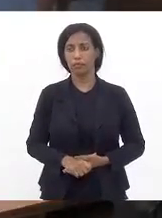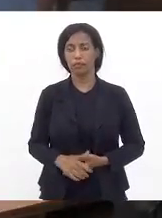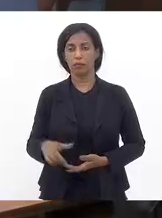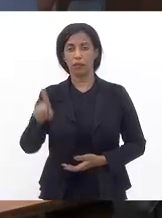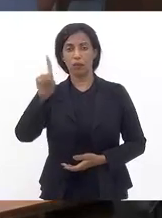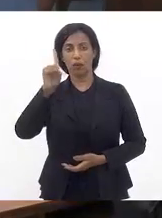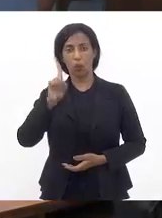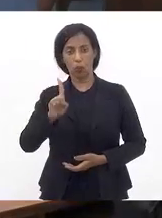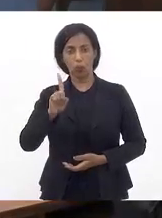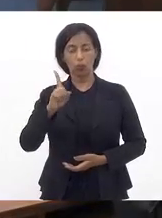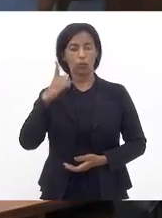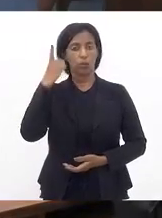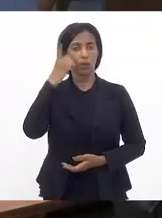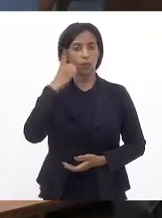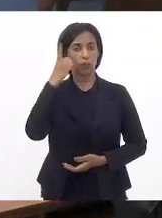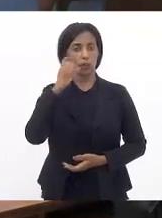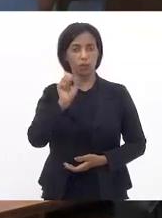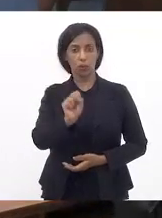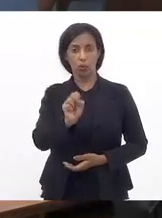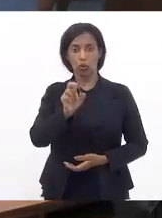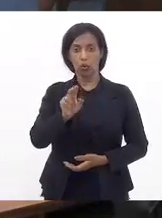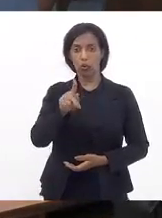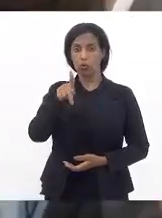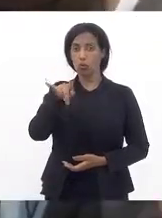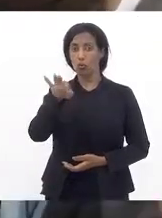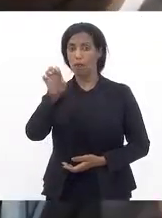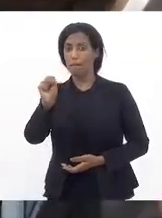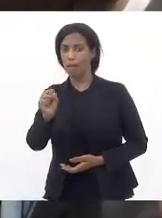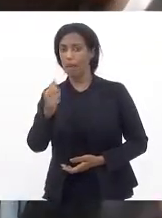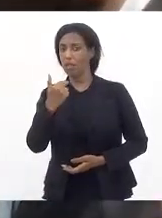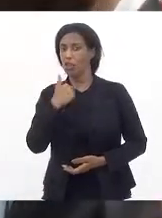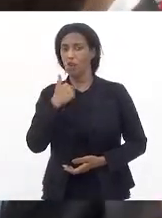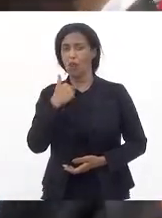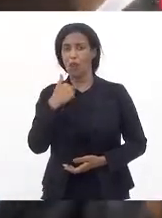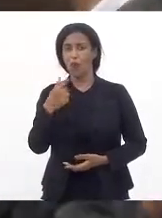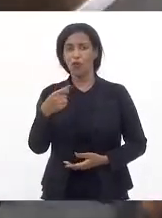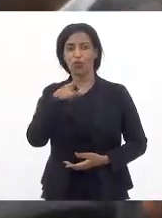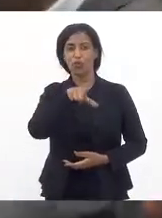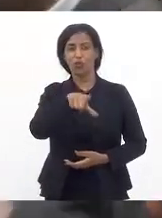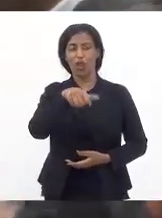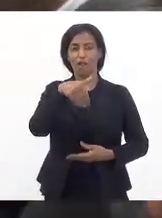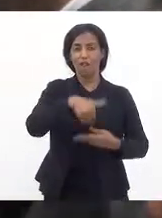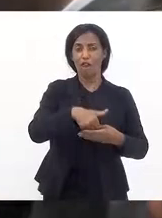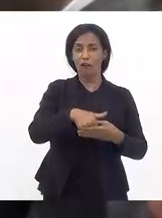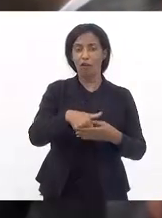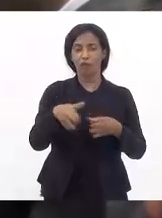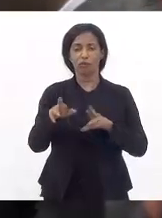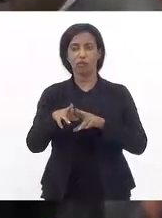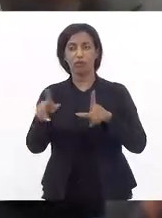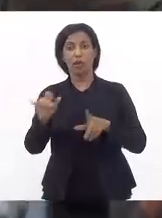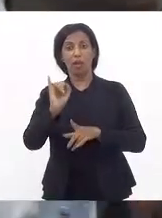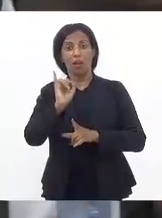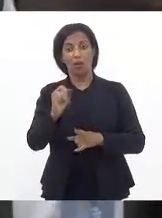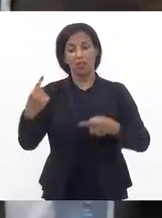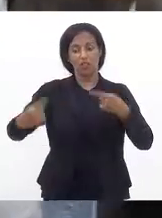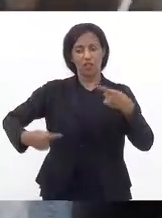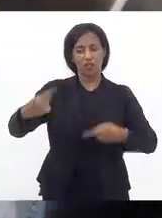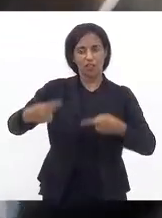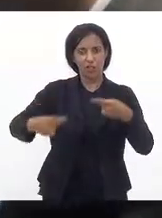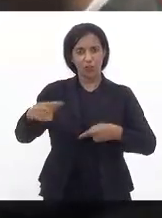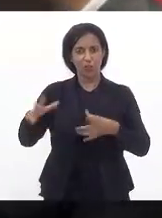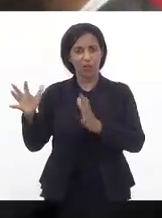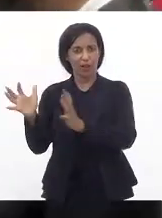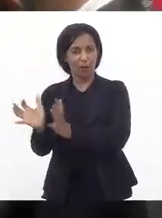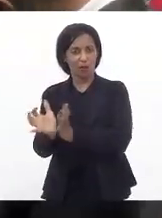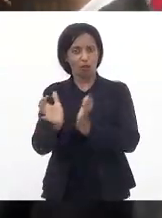deputado que é suplente na comissão não pode puxar o voto divergente agora agora se houver disputa na